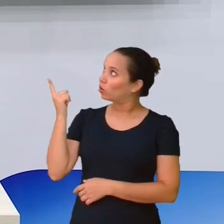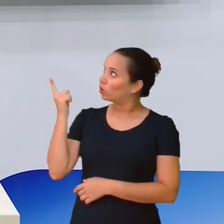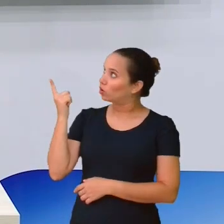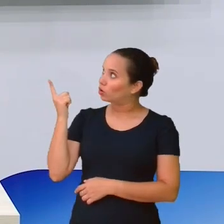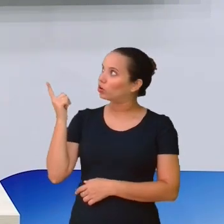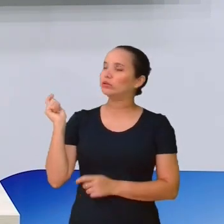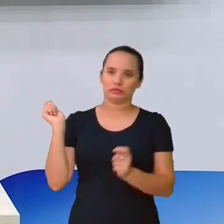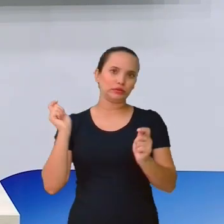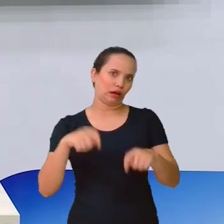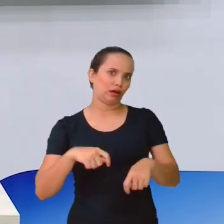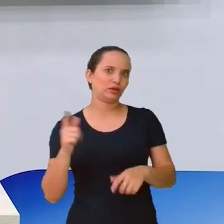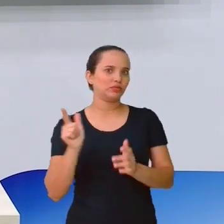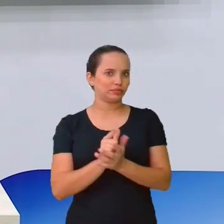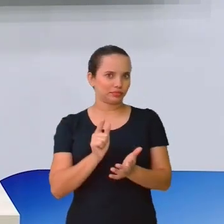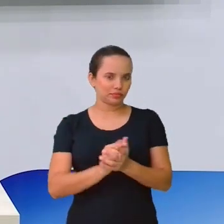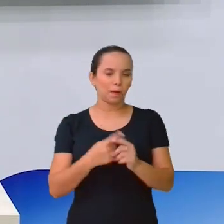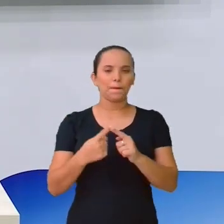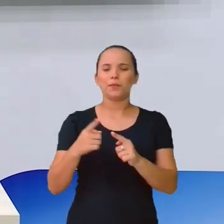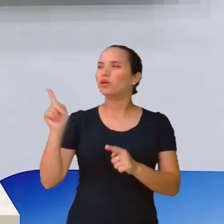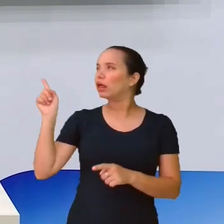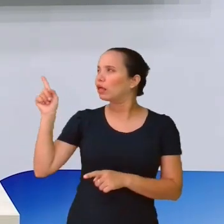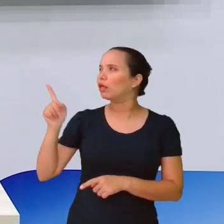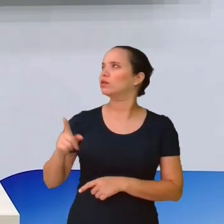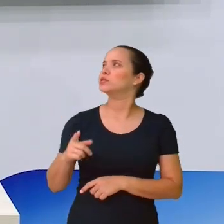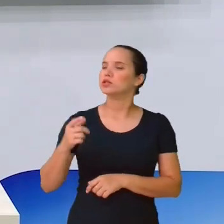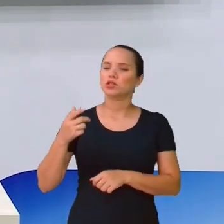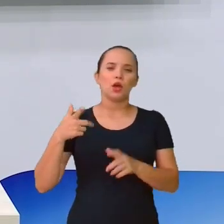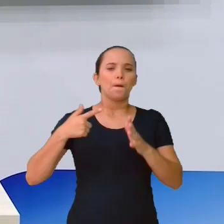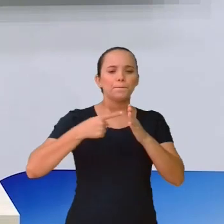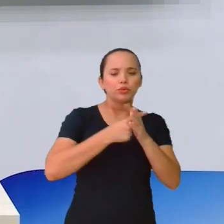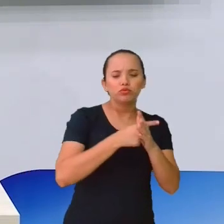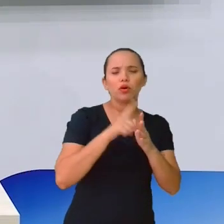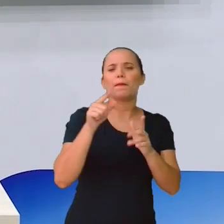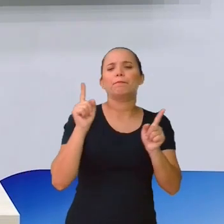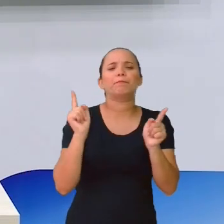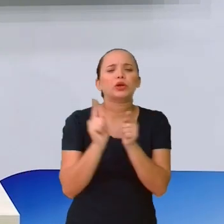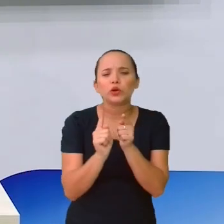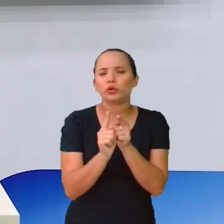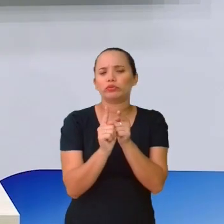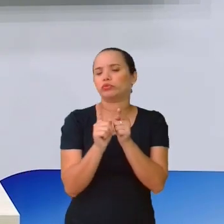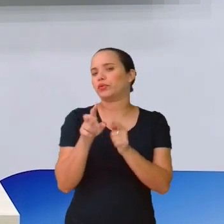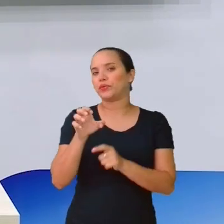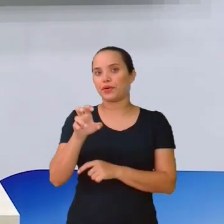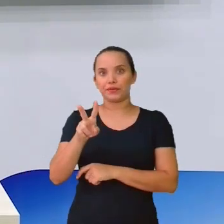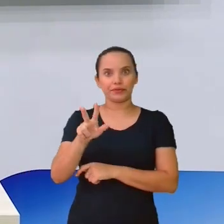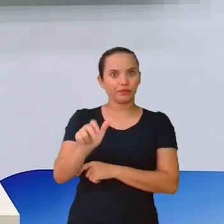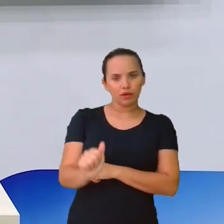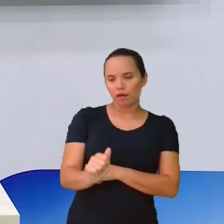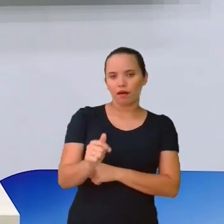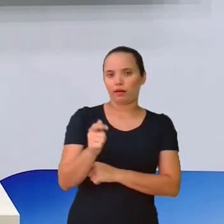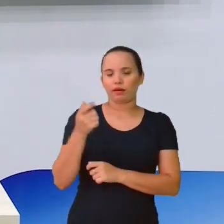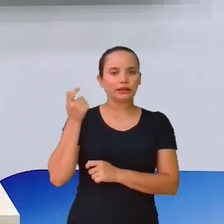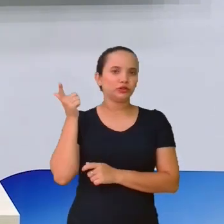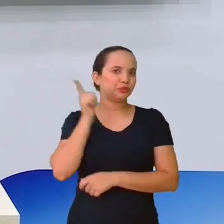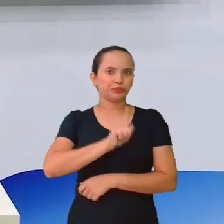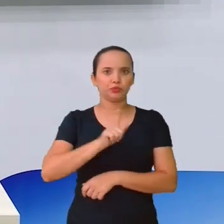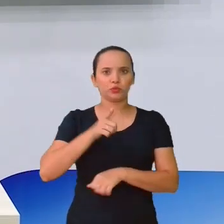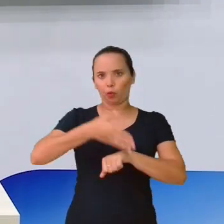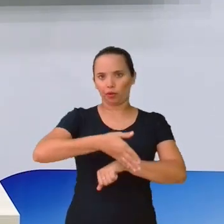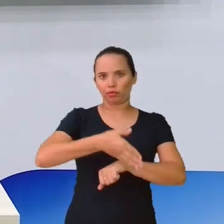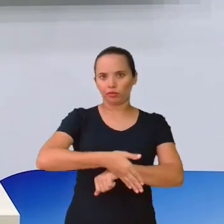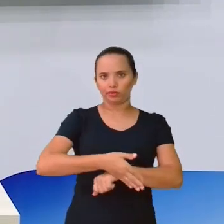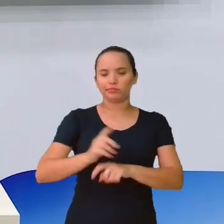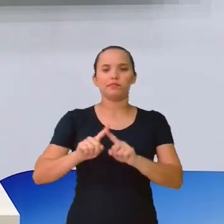vendo que deu certo? É porque esse furador ele é bem pequenininho, aí o EVA não conseguiu entrar aqui, tá? Mas tem os furadores